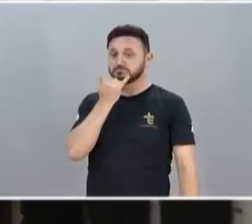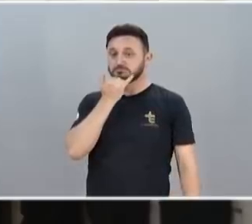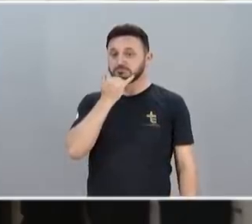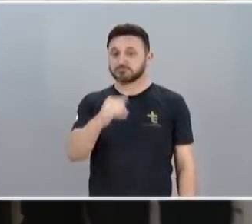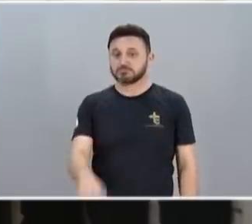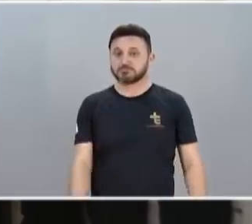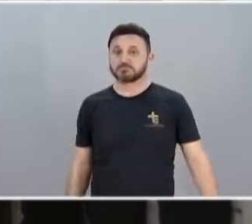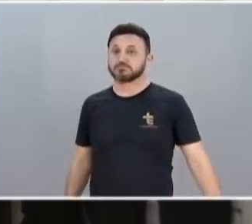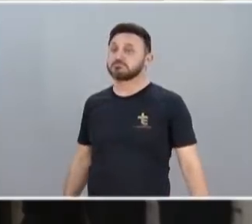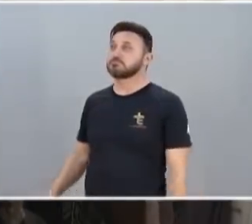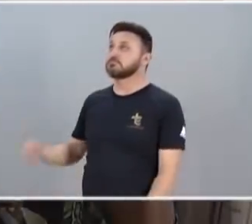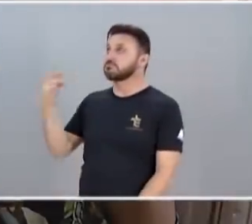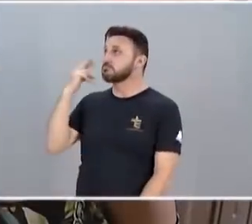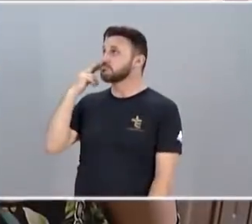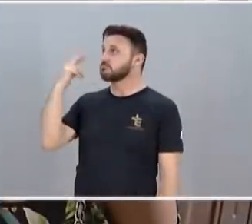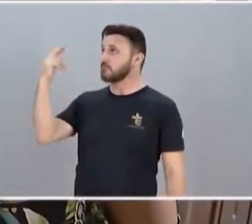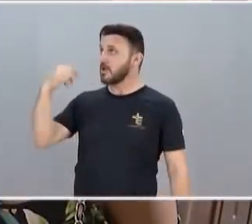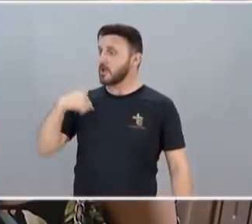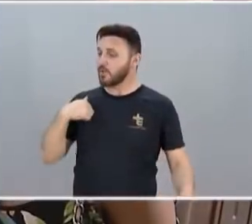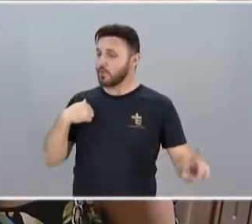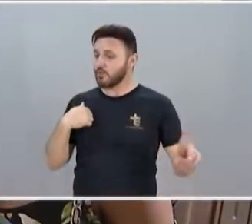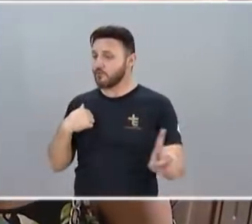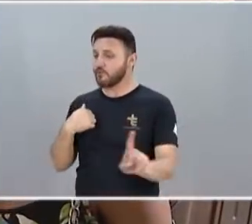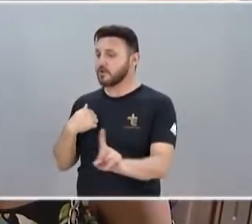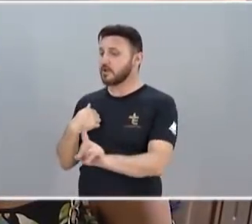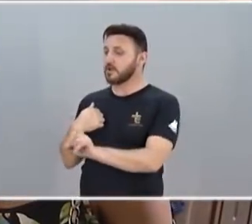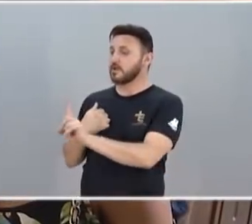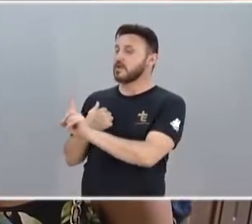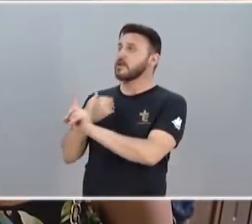Eu vim aqui, Senhor,